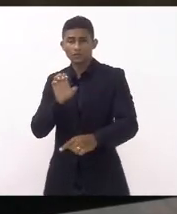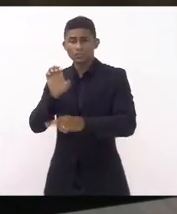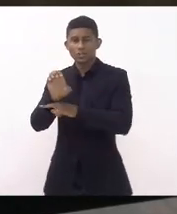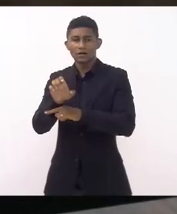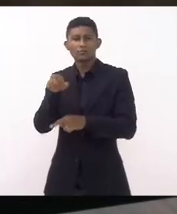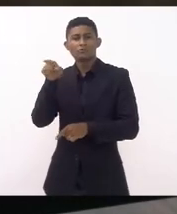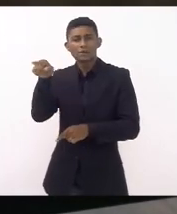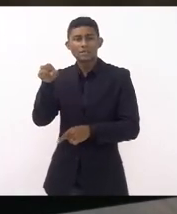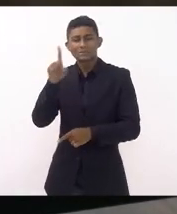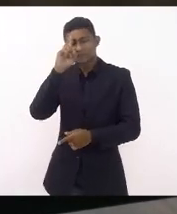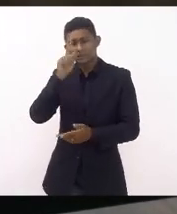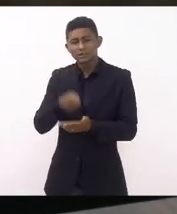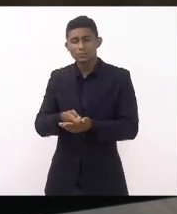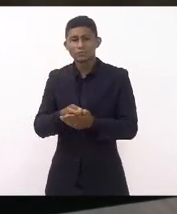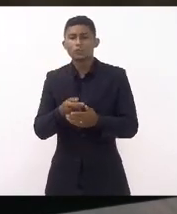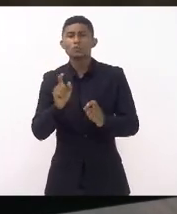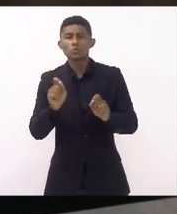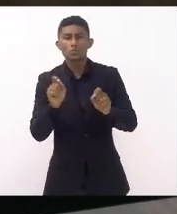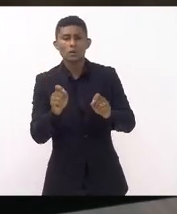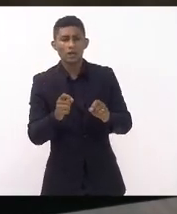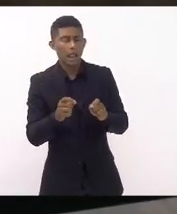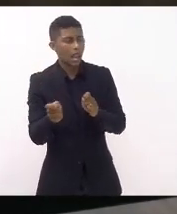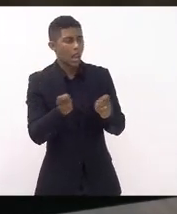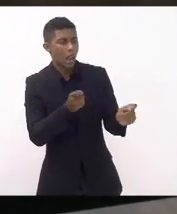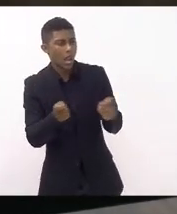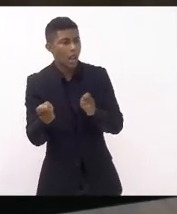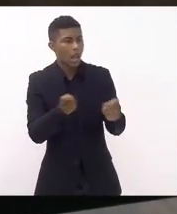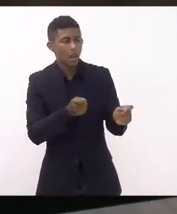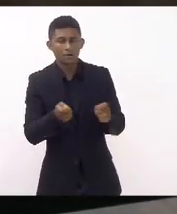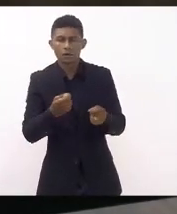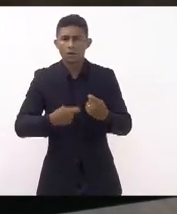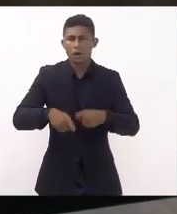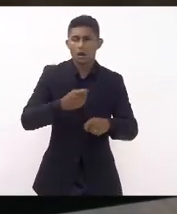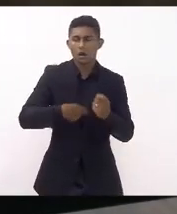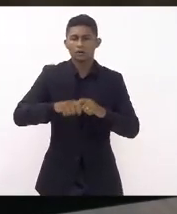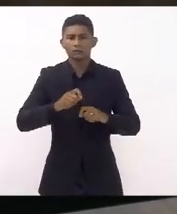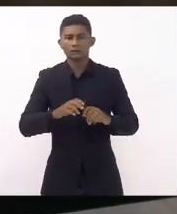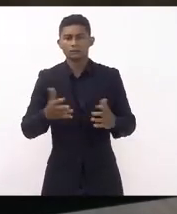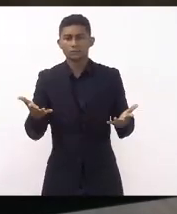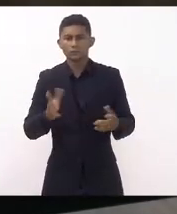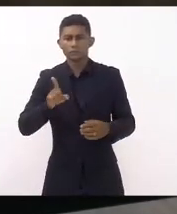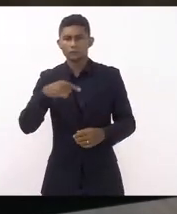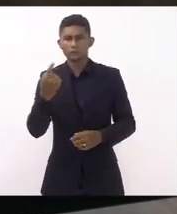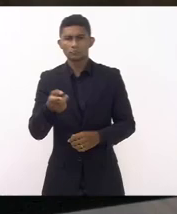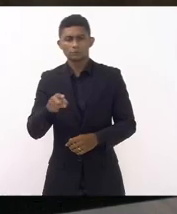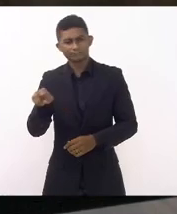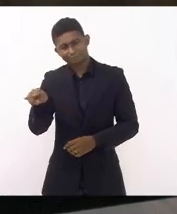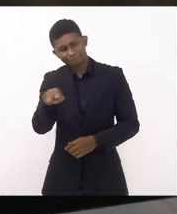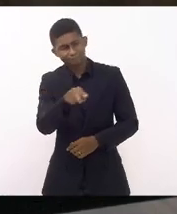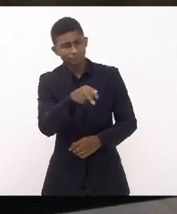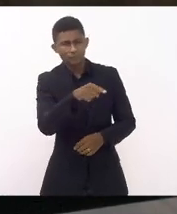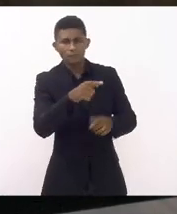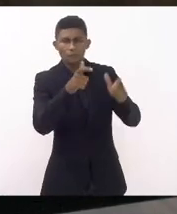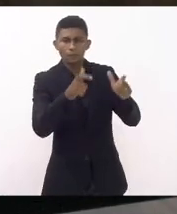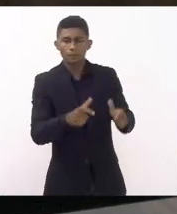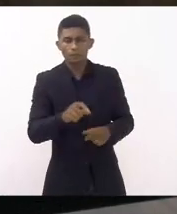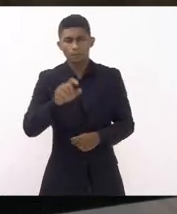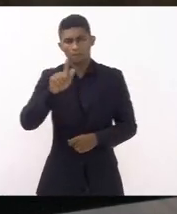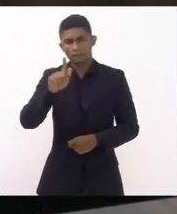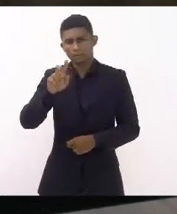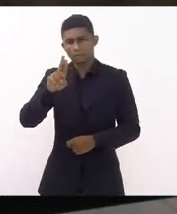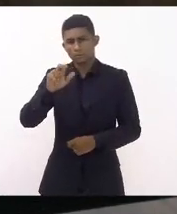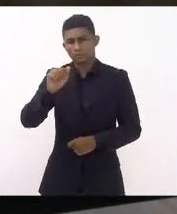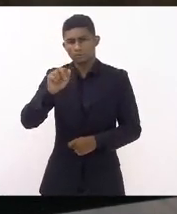na gestão da água e do saneamento, e nós estamos assistindo aos primeiros resultados. Em Barra de Guaratiba,